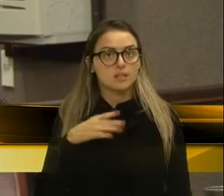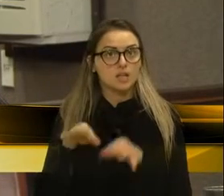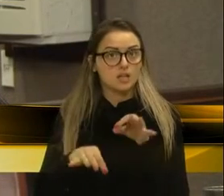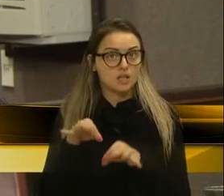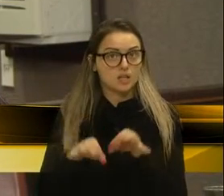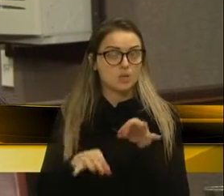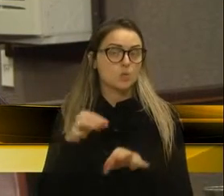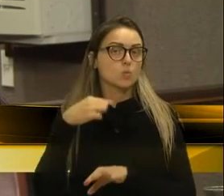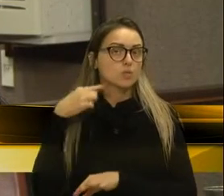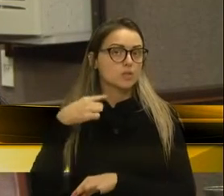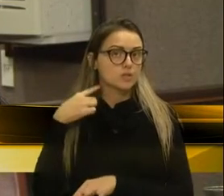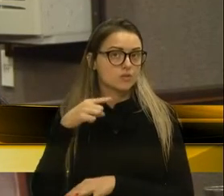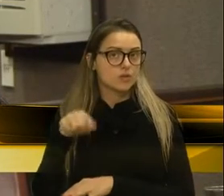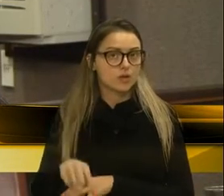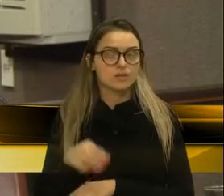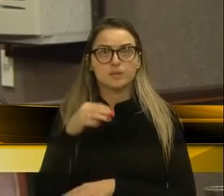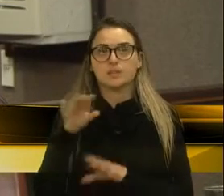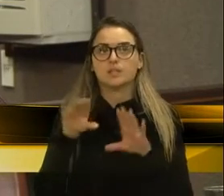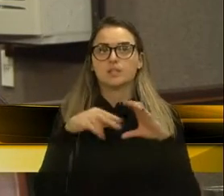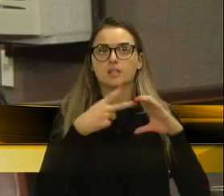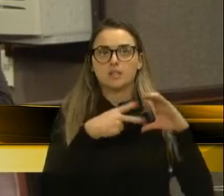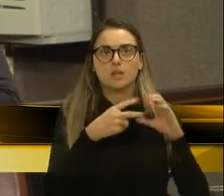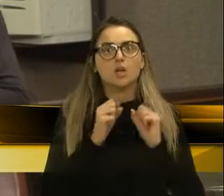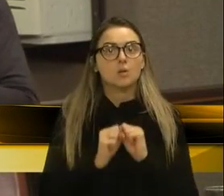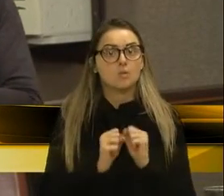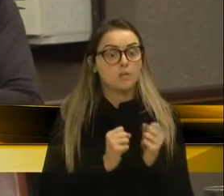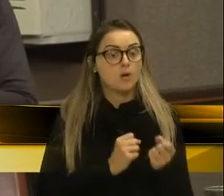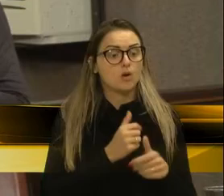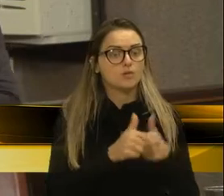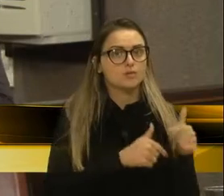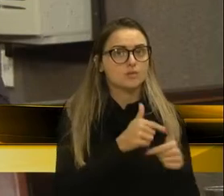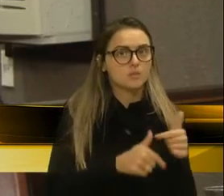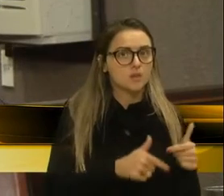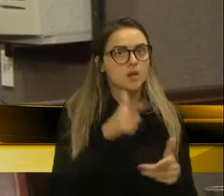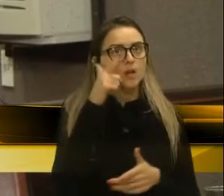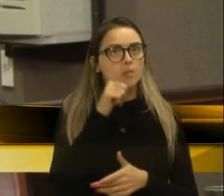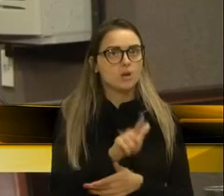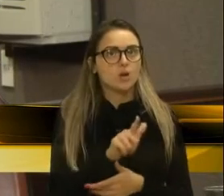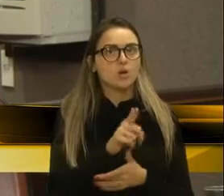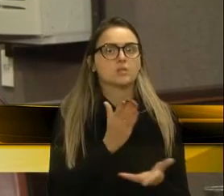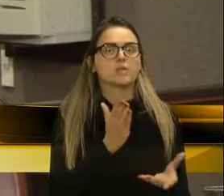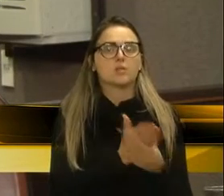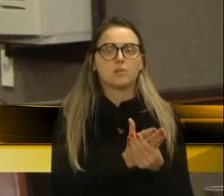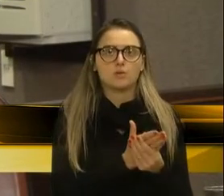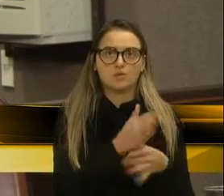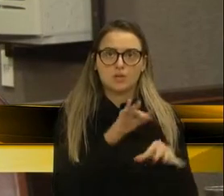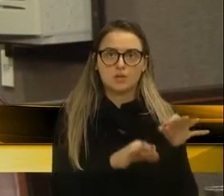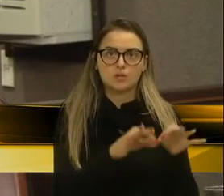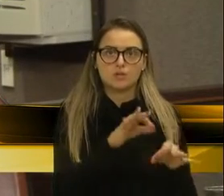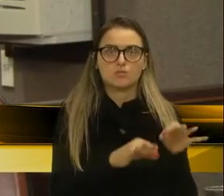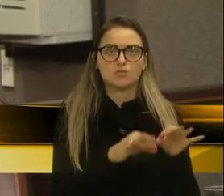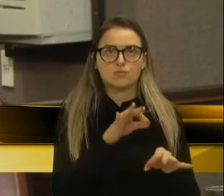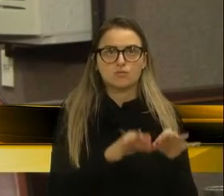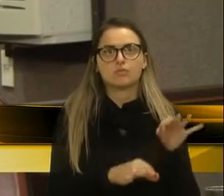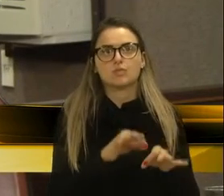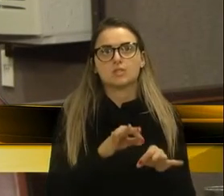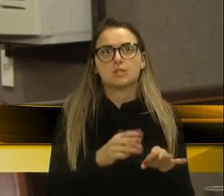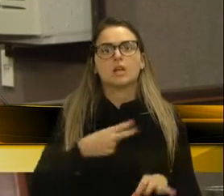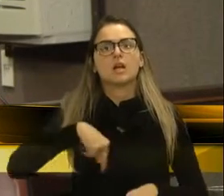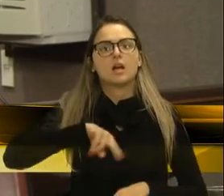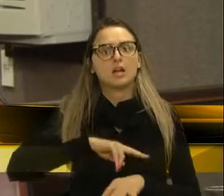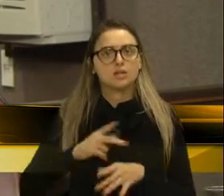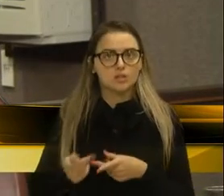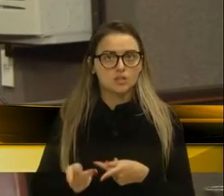casa, nós podemos botar a trabalhar para isso, para que consiga, via judicial, a nossa